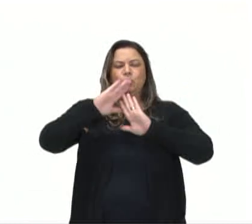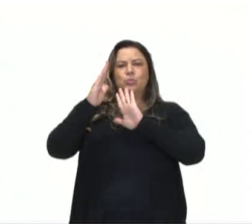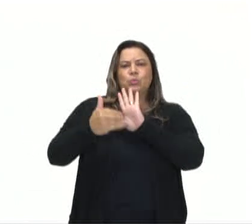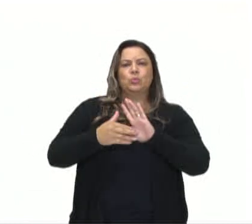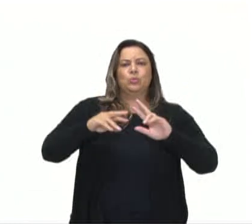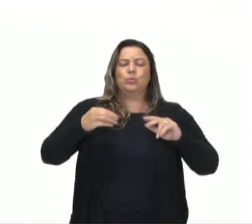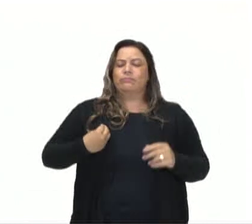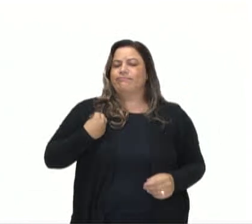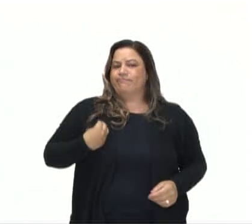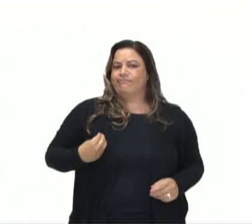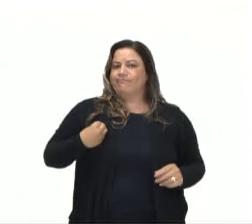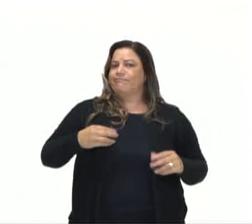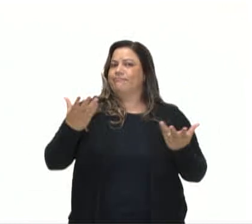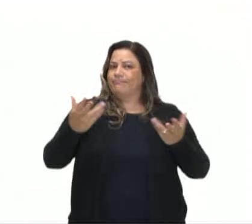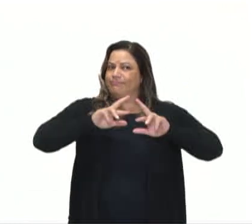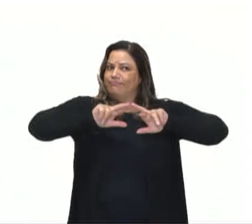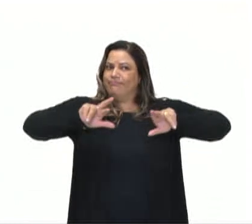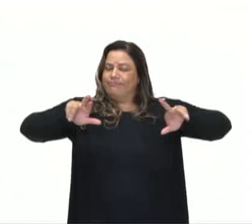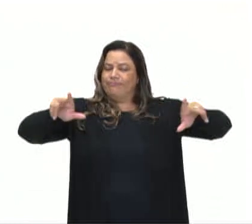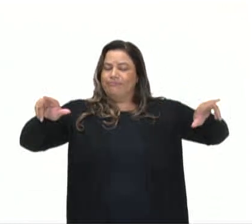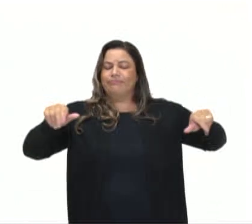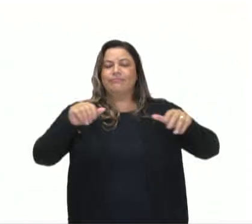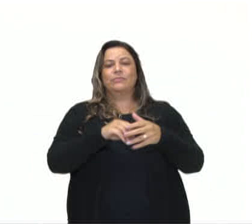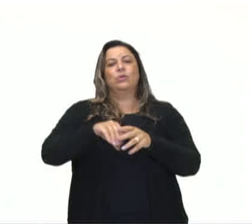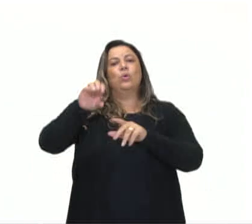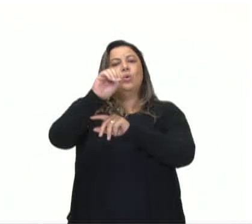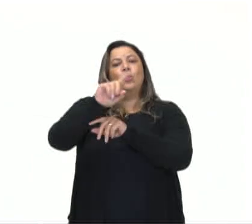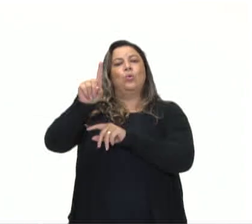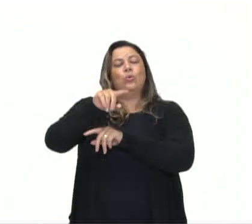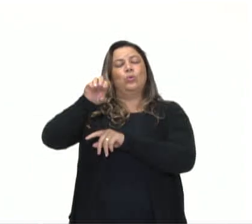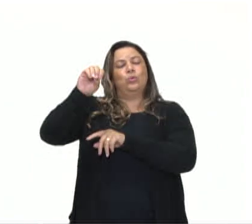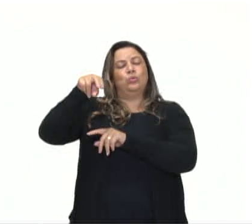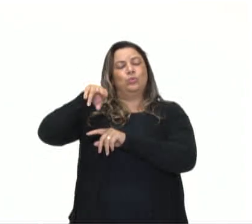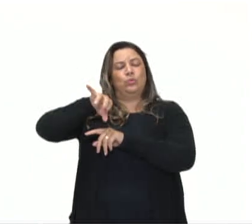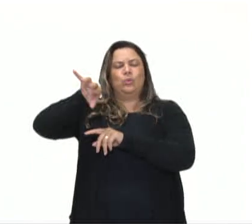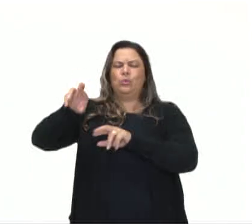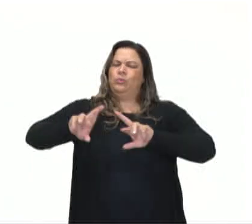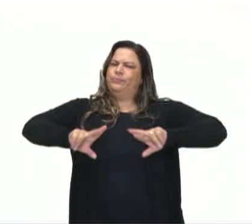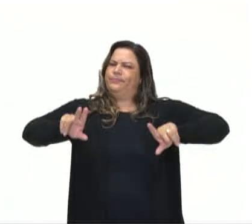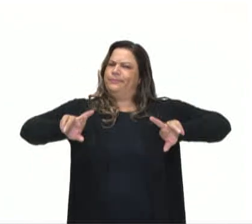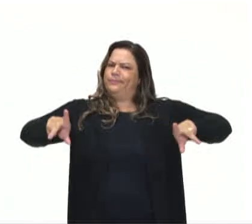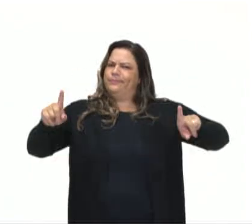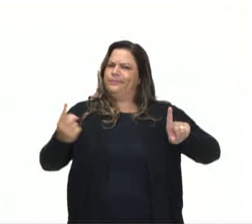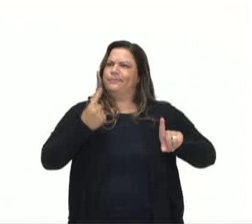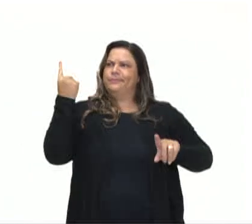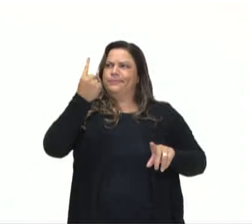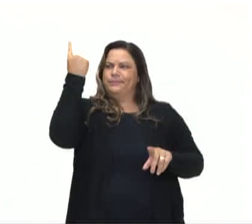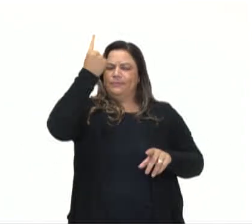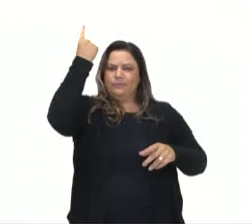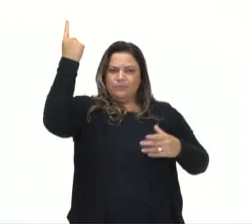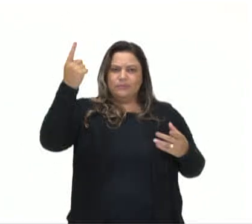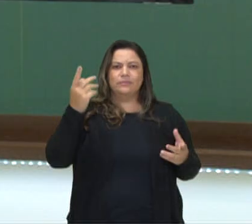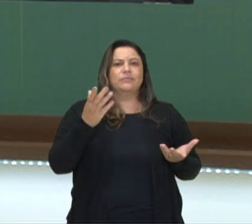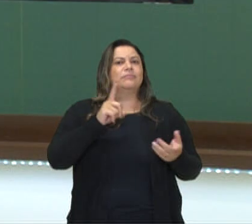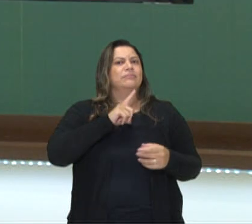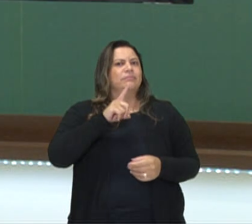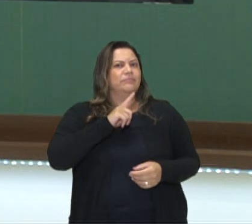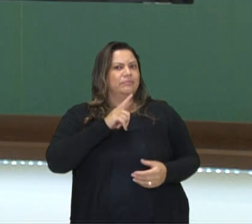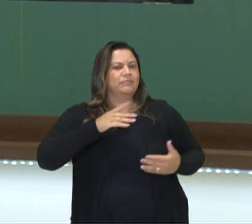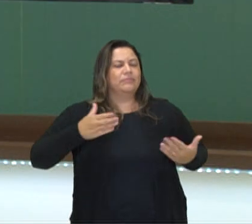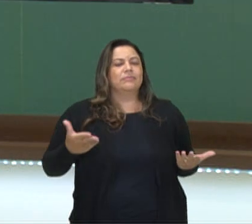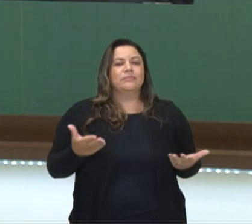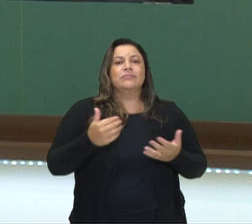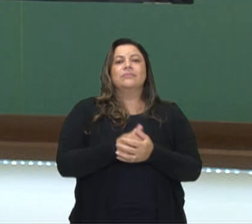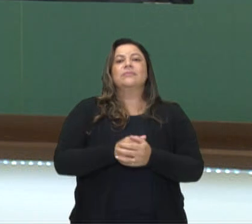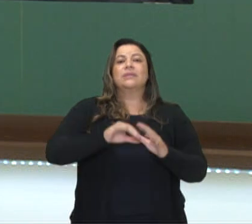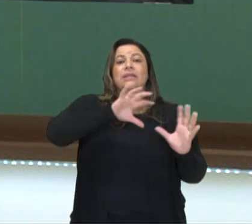do tipo B. E o ozônio se comporta de maneira diferente de acordo com a altitude em que ele se encontra. Então a camada de